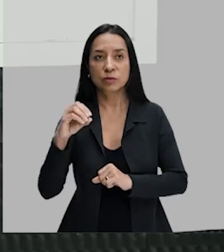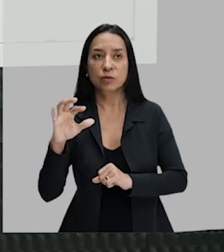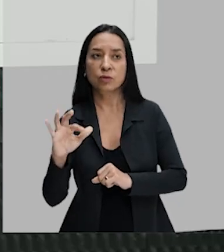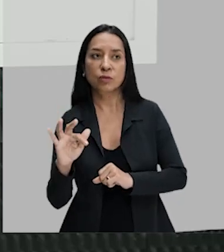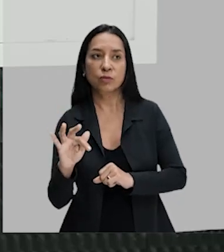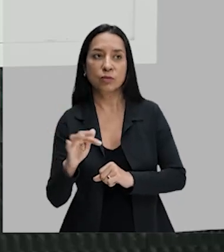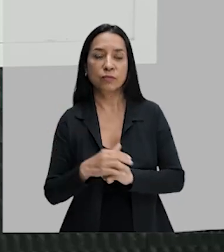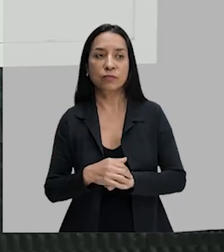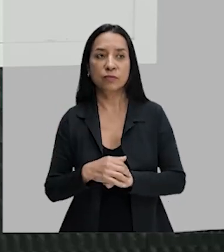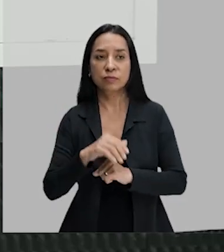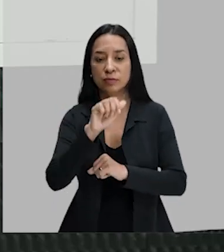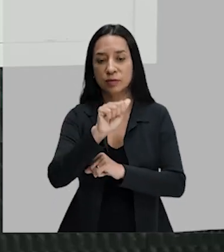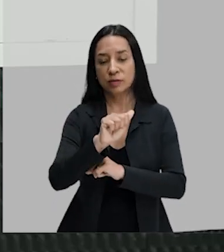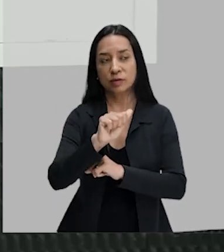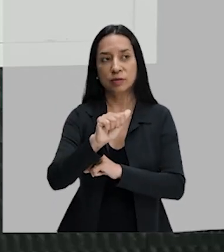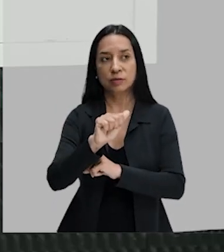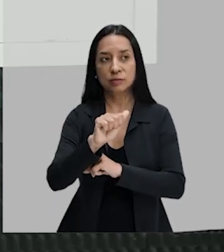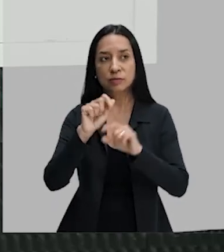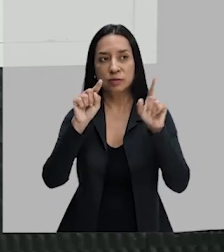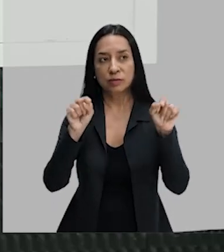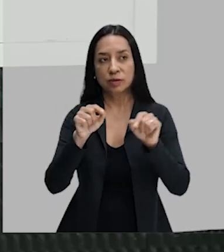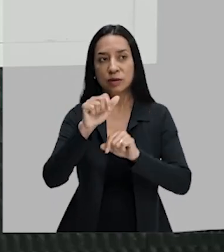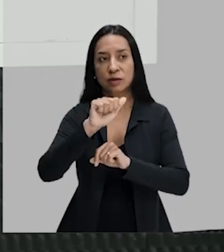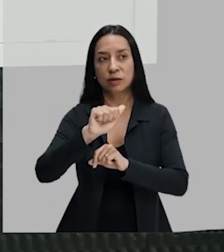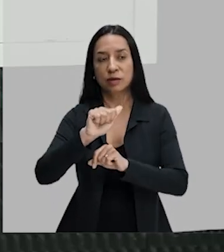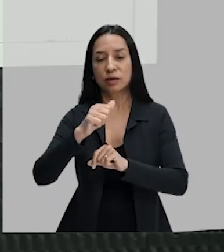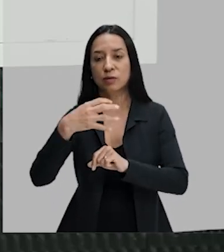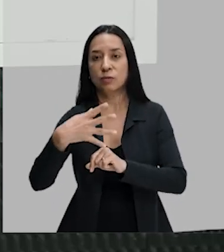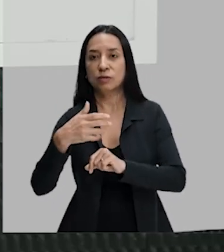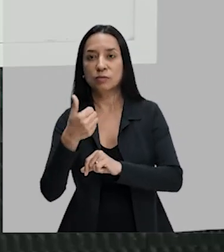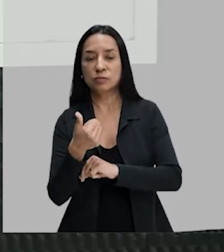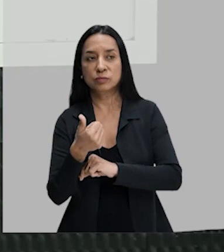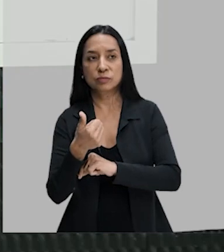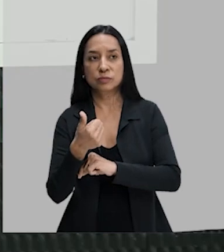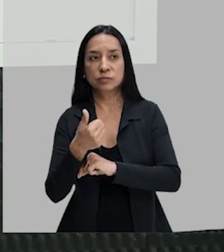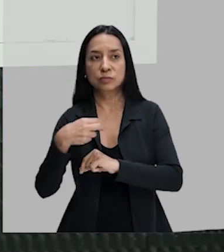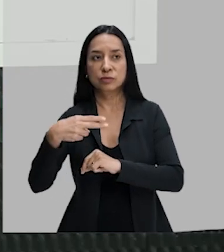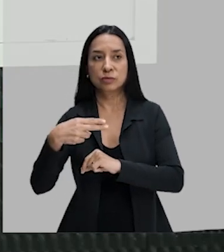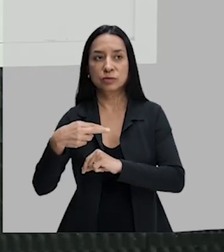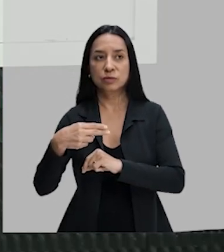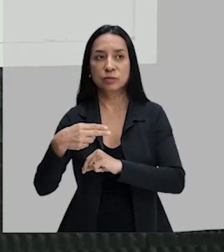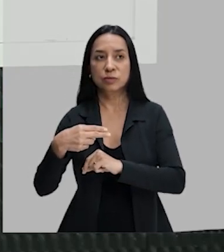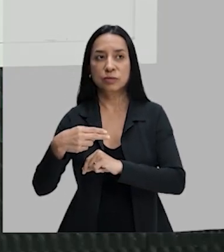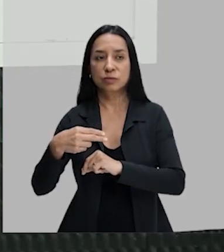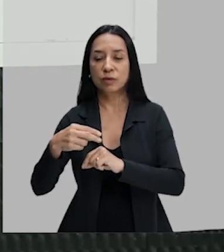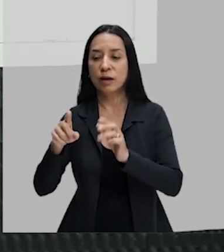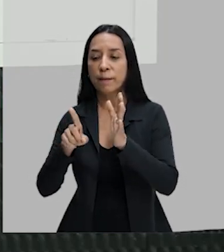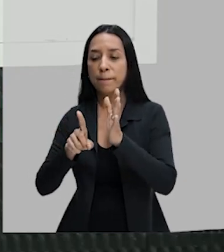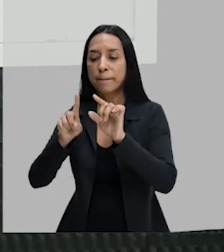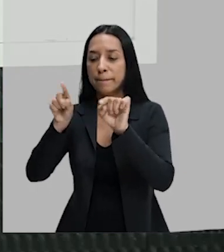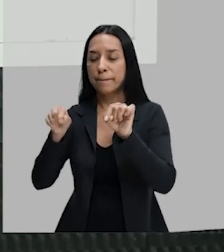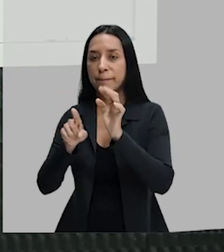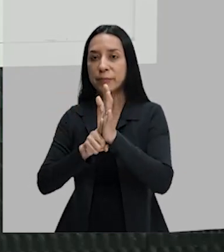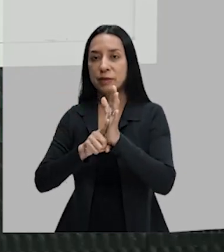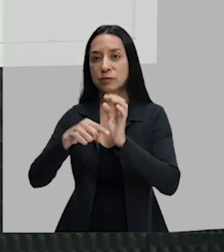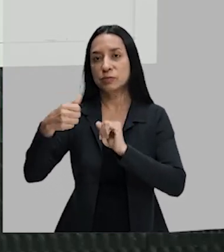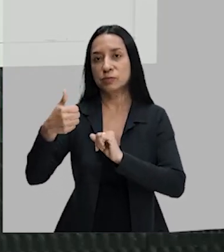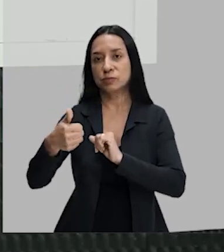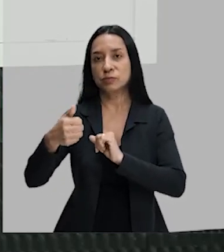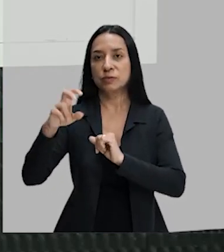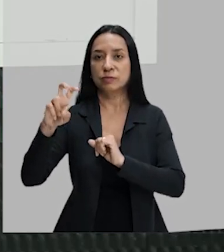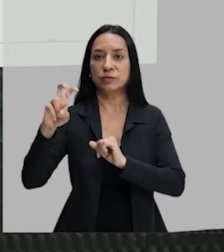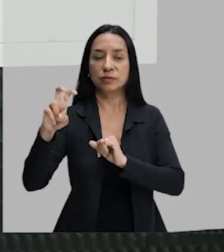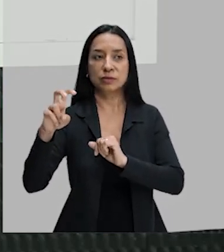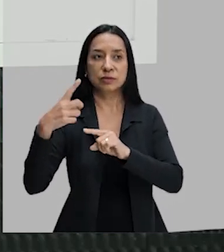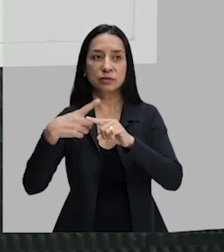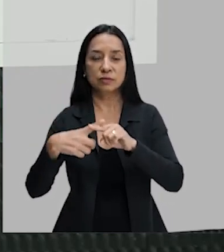do elemento A41 vai ser igual a menos 1 elevado à quinta vezes. Certo? Aí